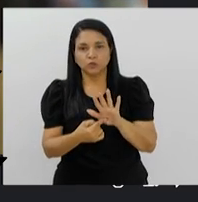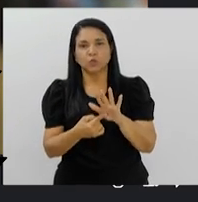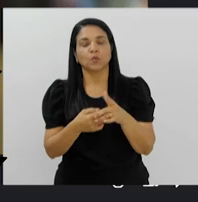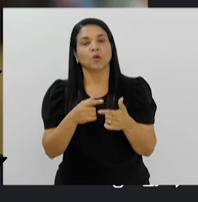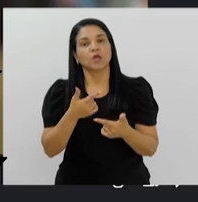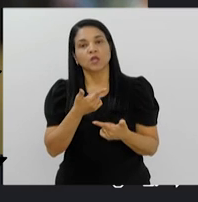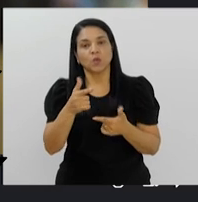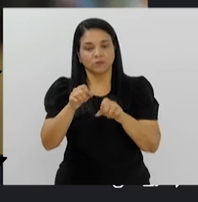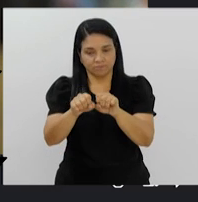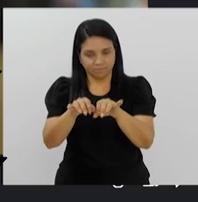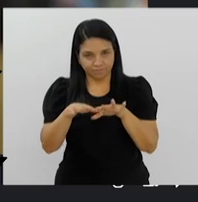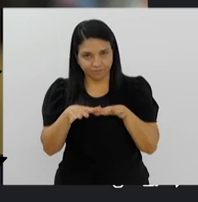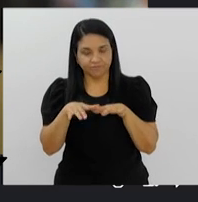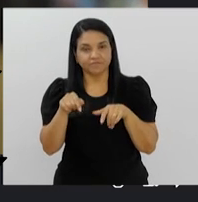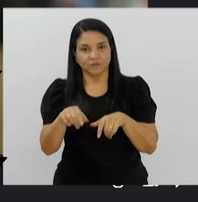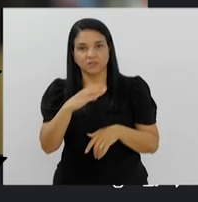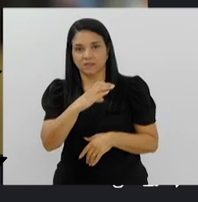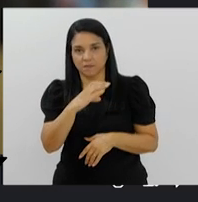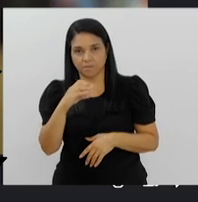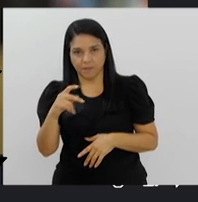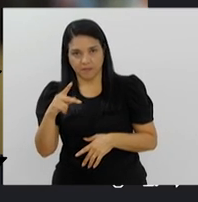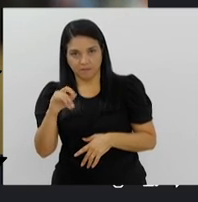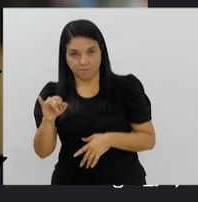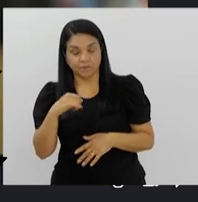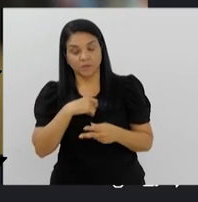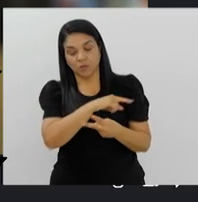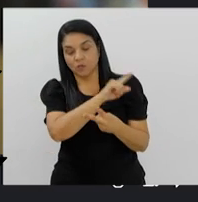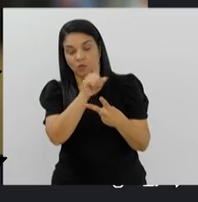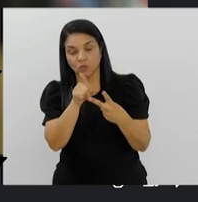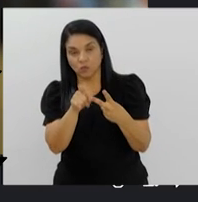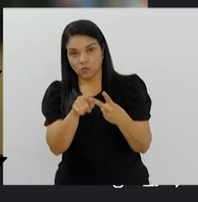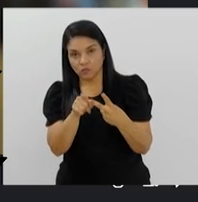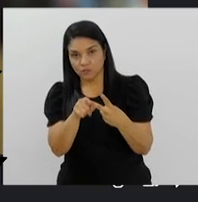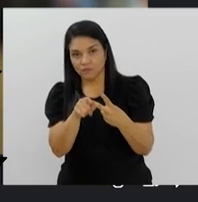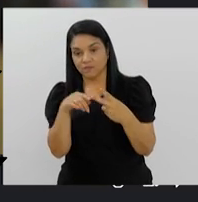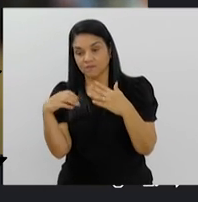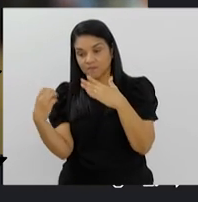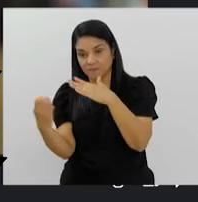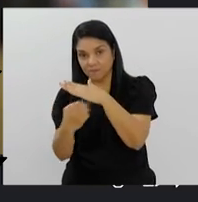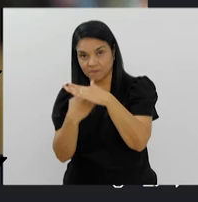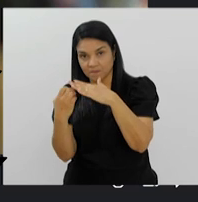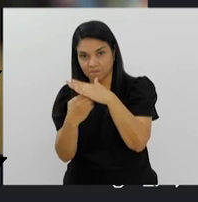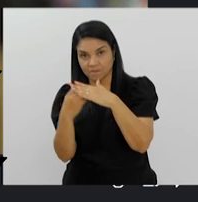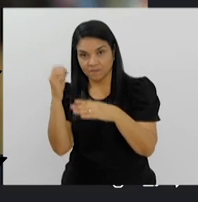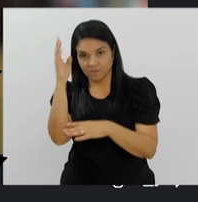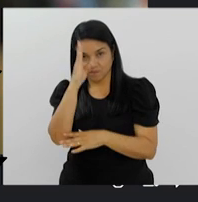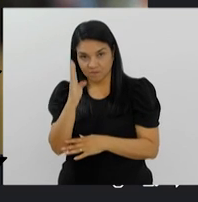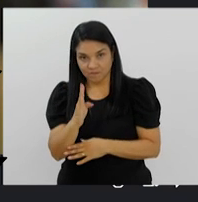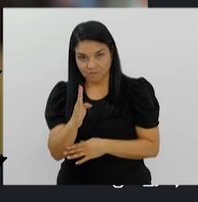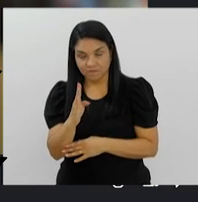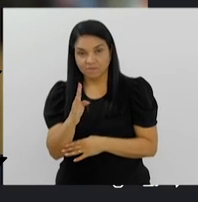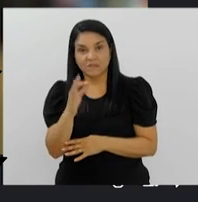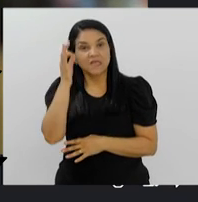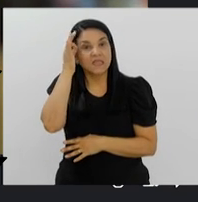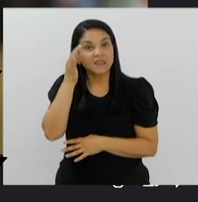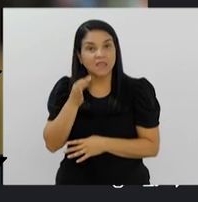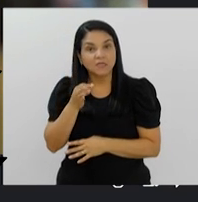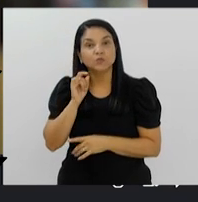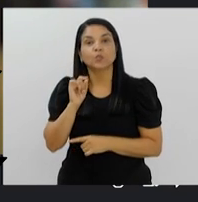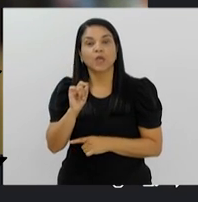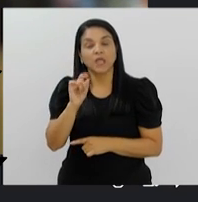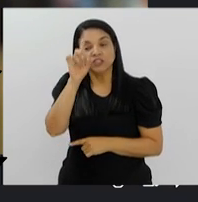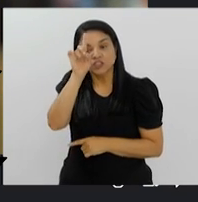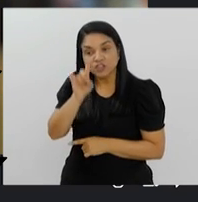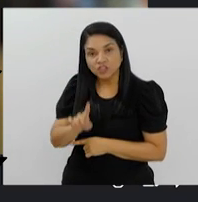dessa CPI o segundo ponto as operadoras no Brasil entendem que t o